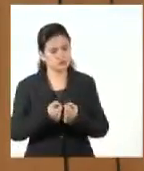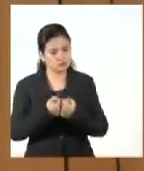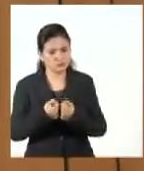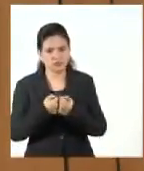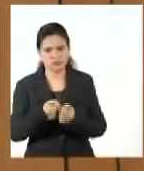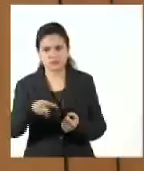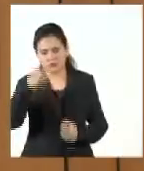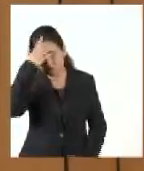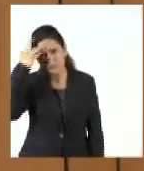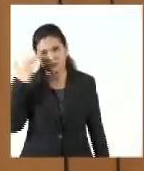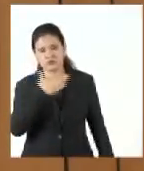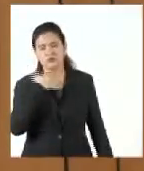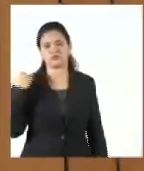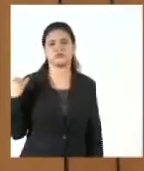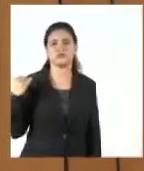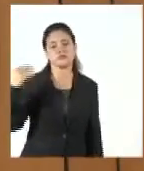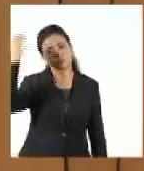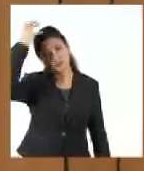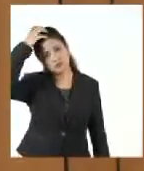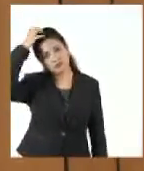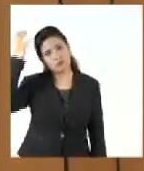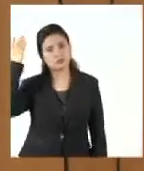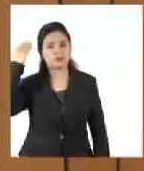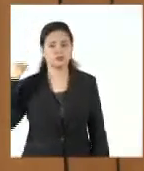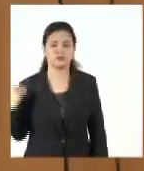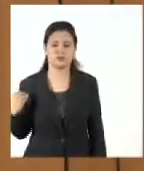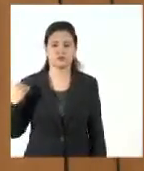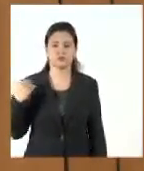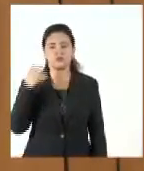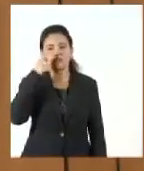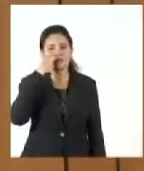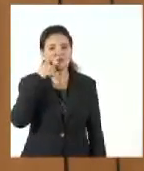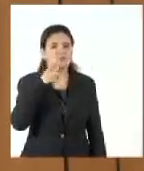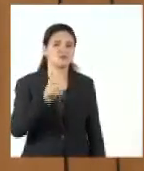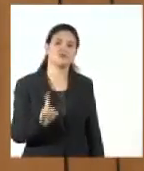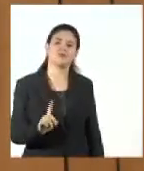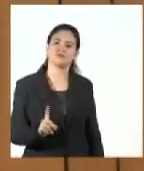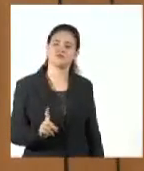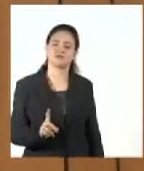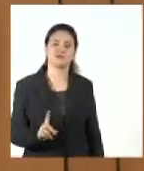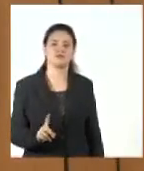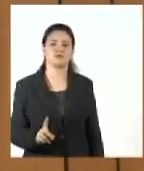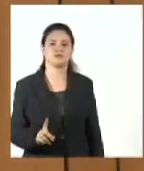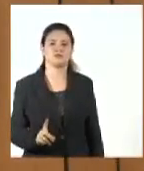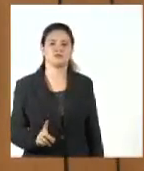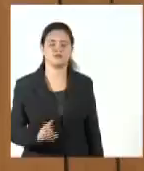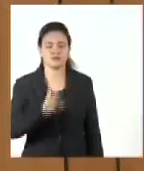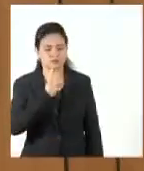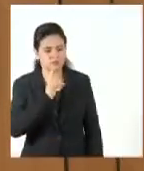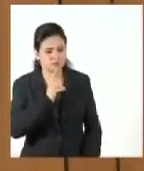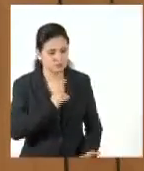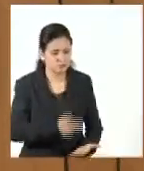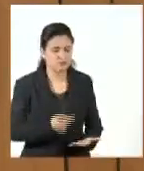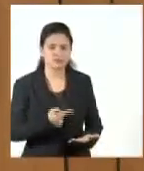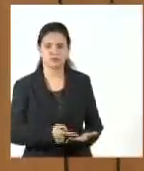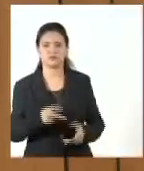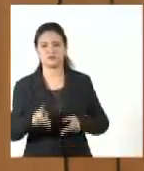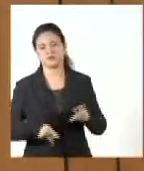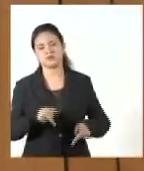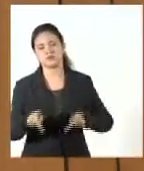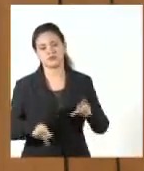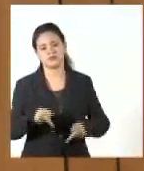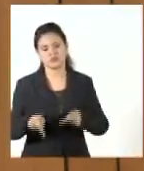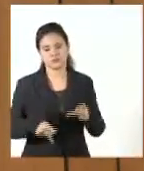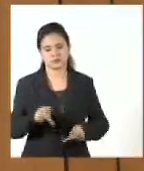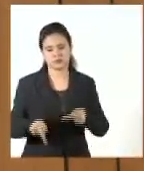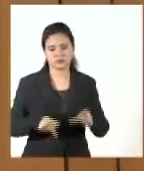sempre culpando o passado. Ele não consegue dar uma resposta para a população sobre